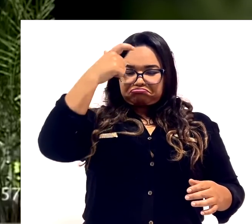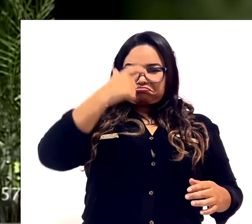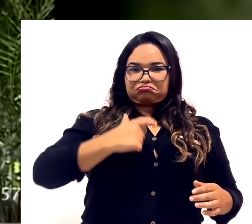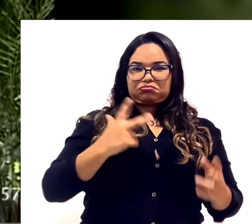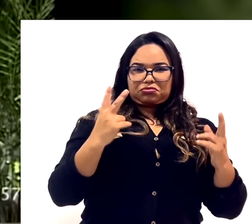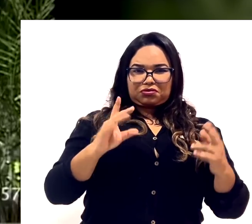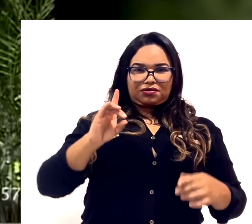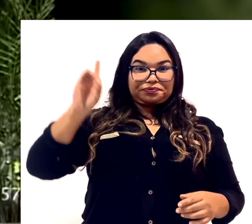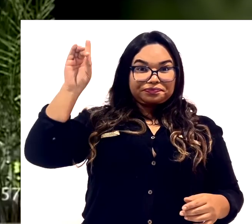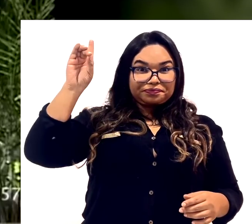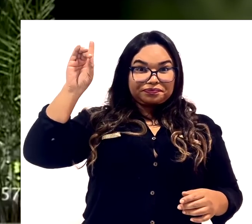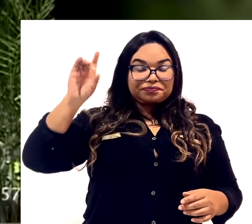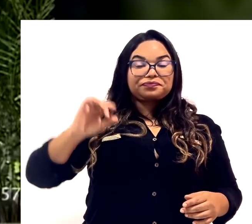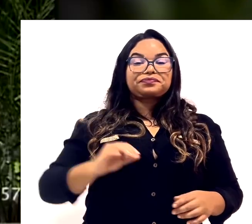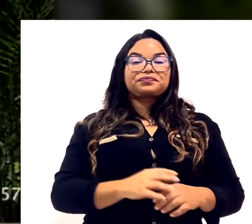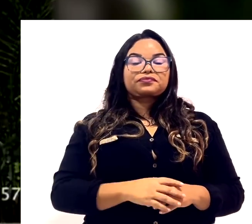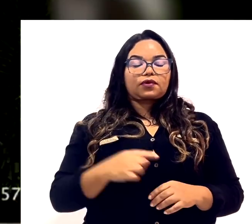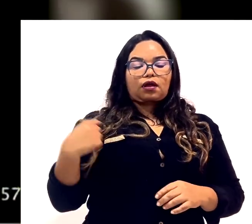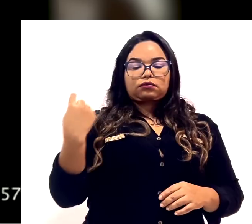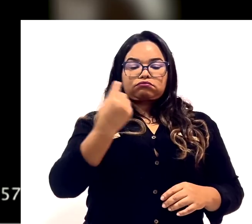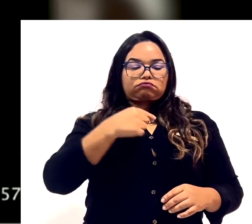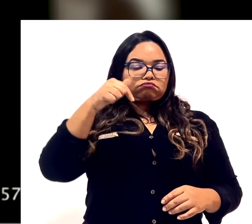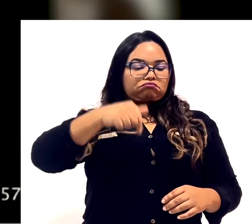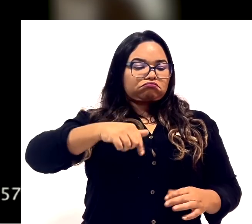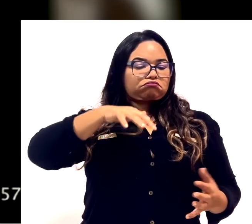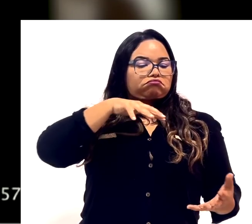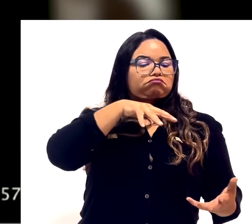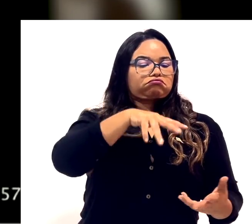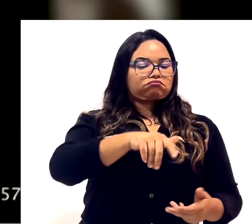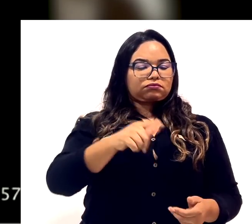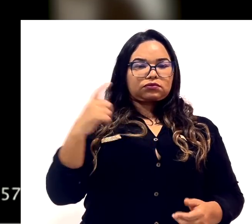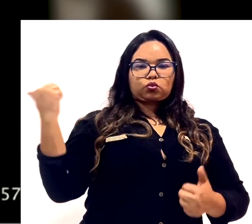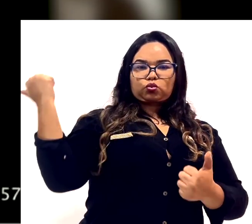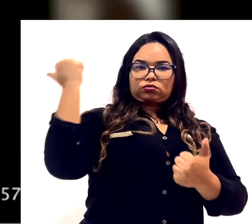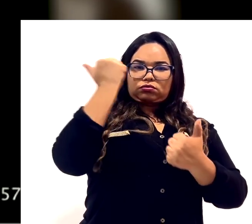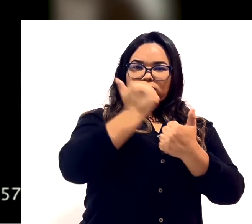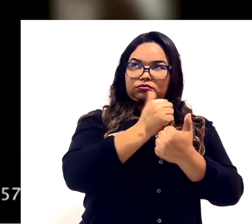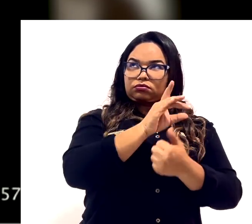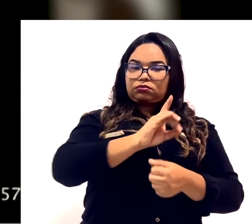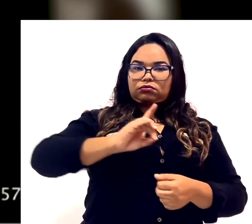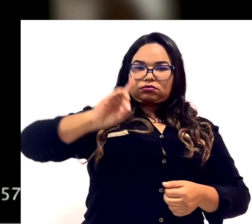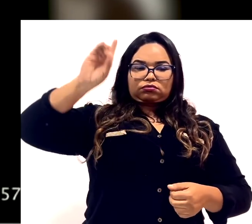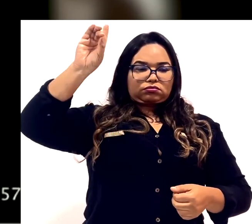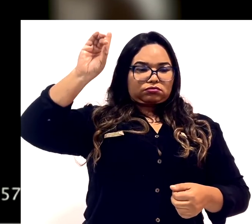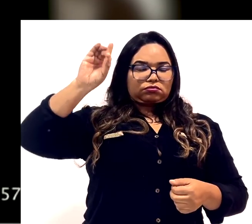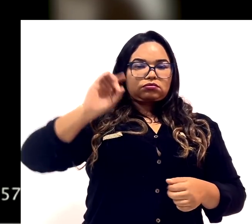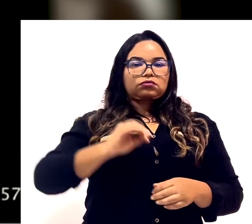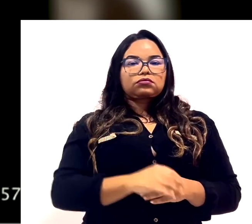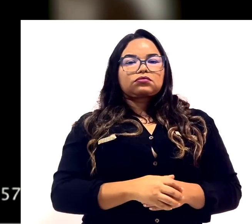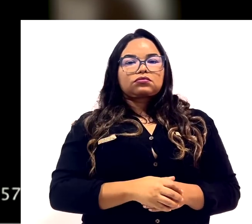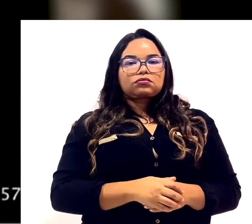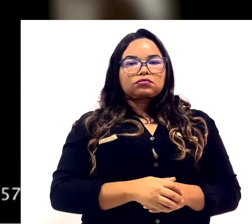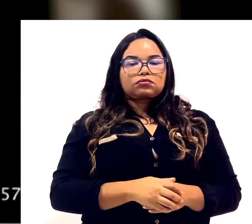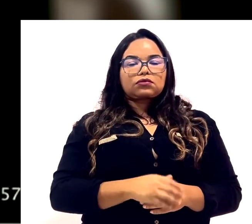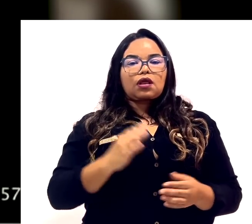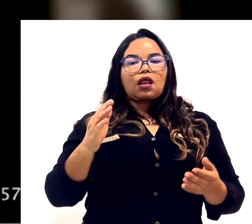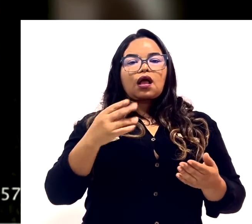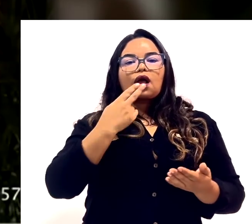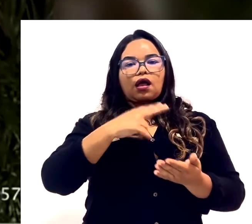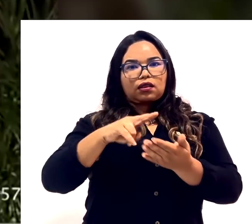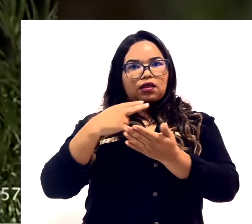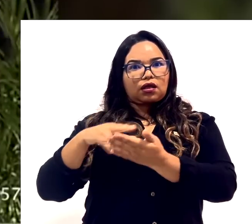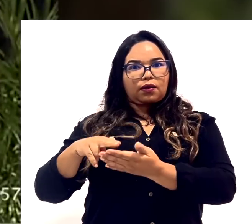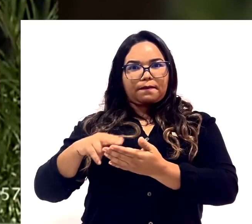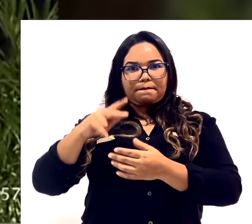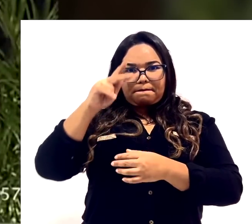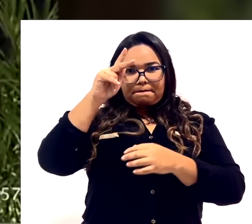Deus. Nós temos sobre esta terra lugar do Deus Todo-Poderoso. Grandes cartas e encíclicas do Papa Leão. Vocês